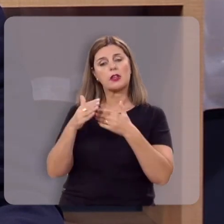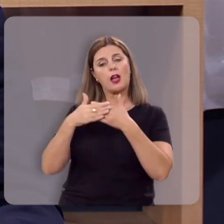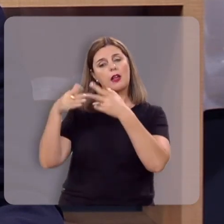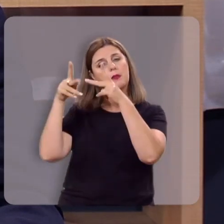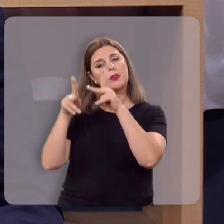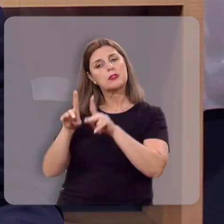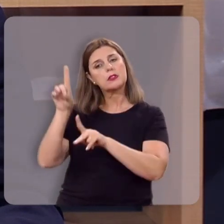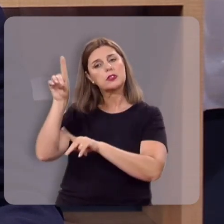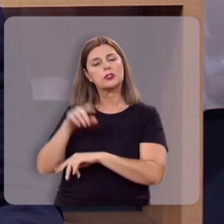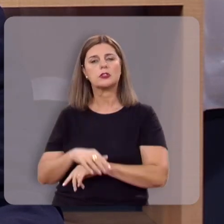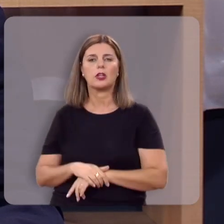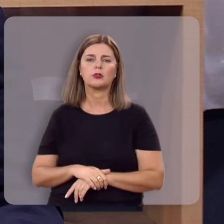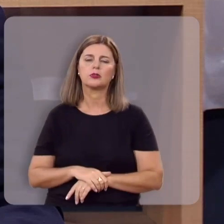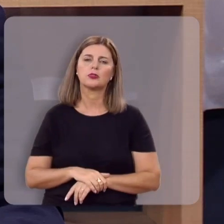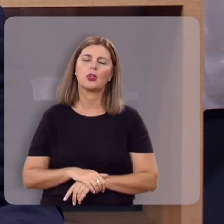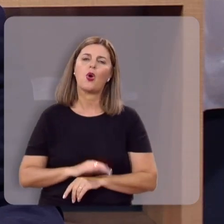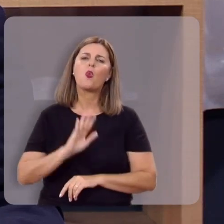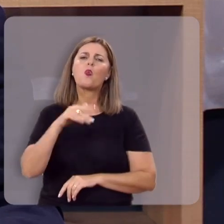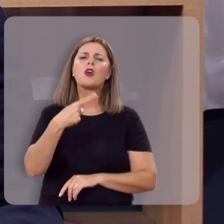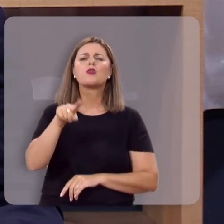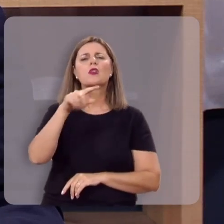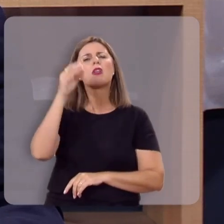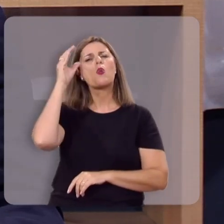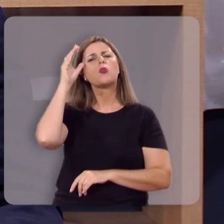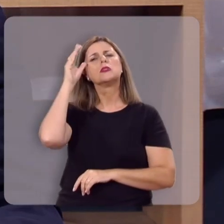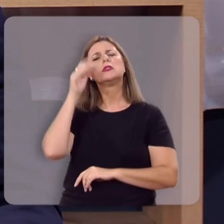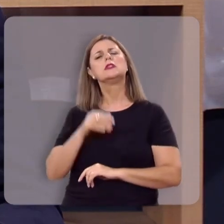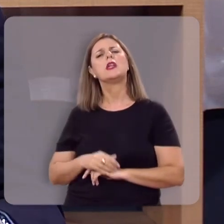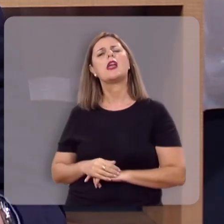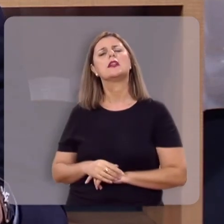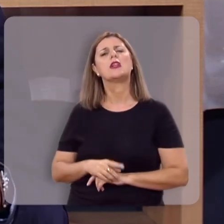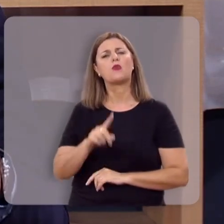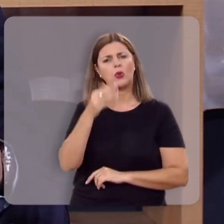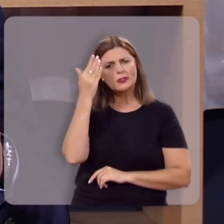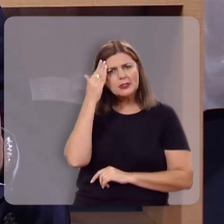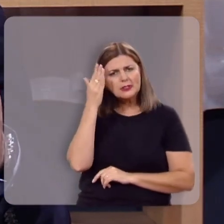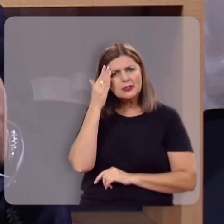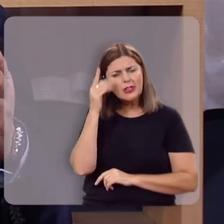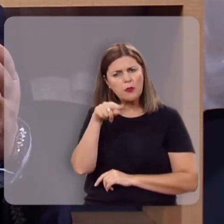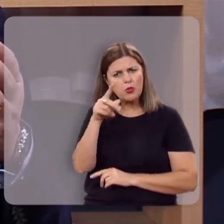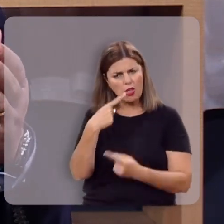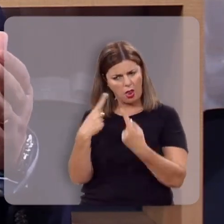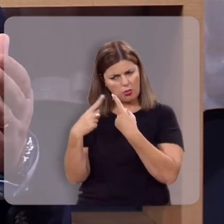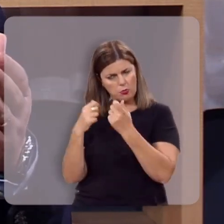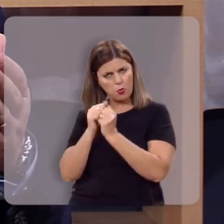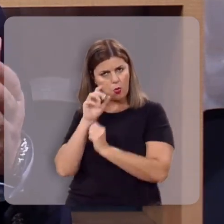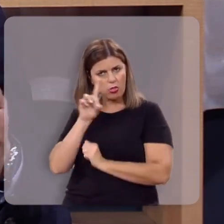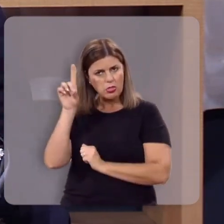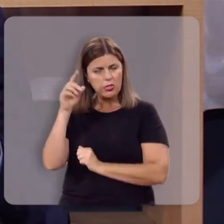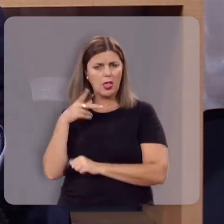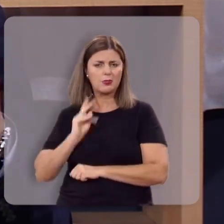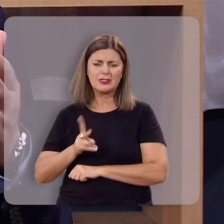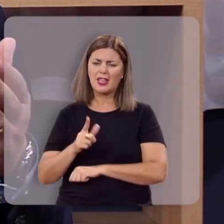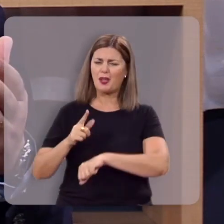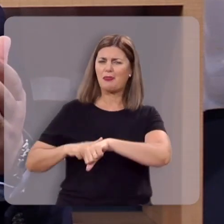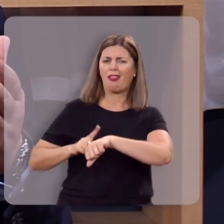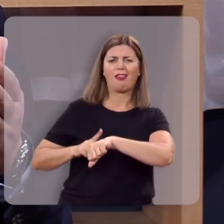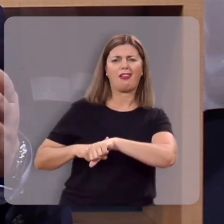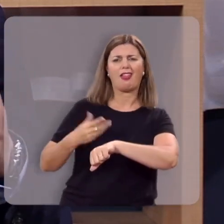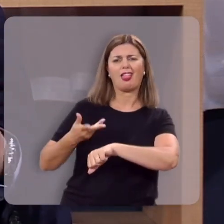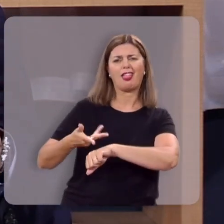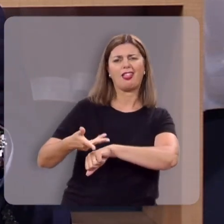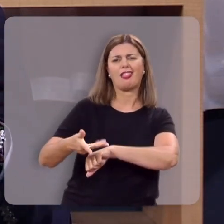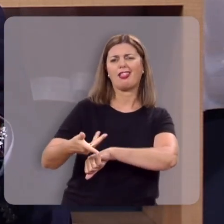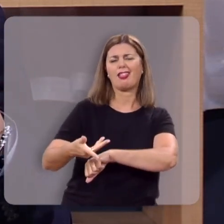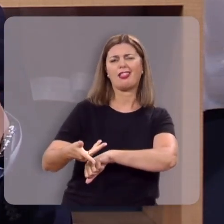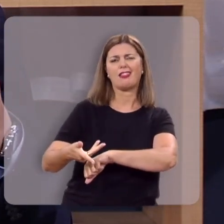na presença de Deus. Quando você tem essa consciência, você sabe que você se relaciona com Deus o tempo todo e